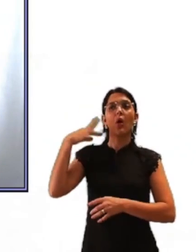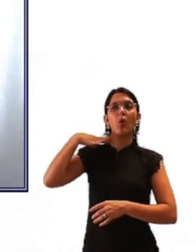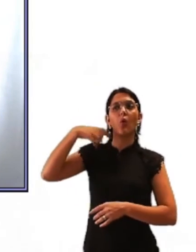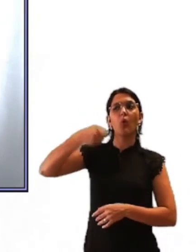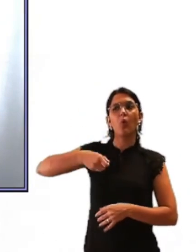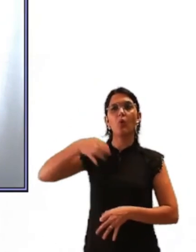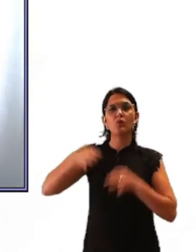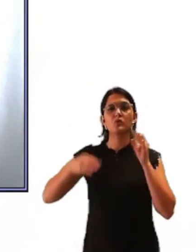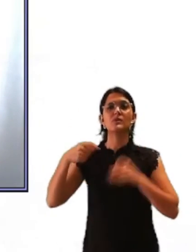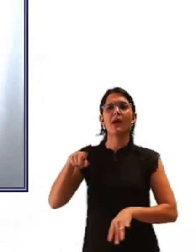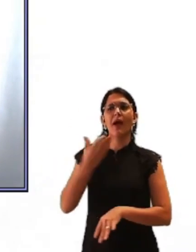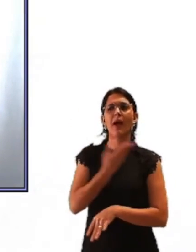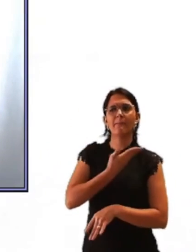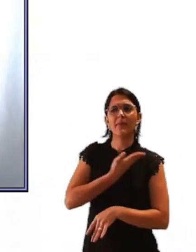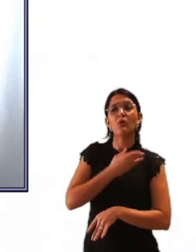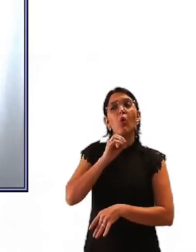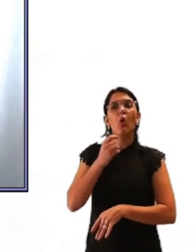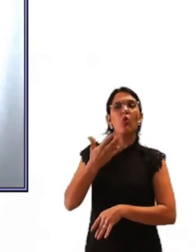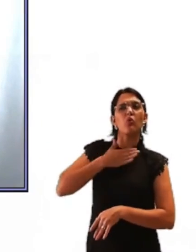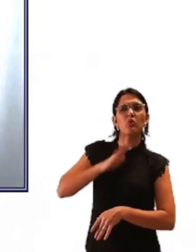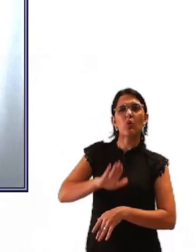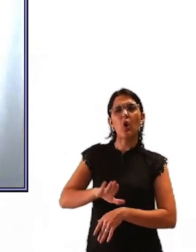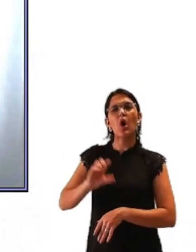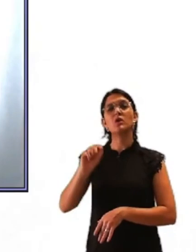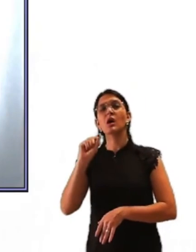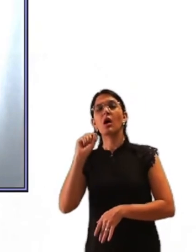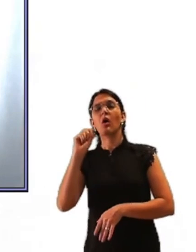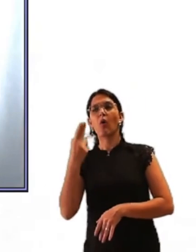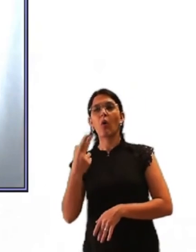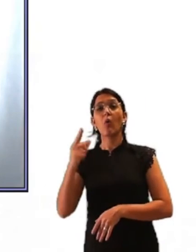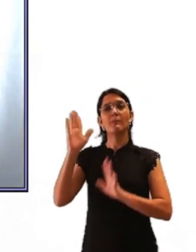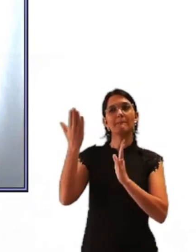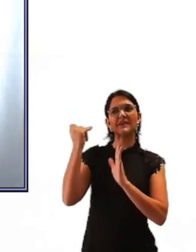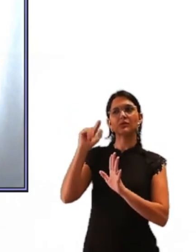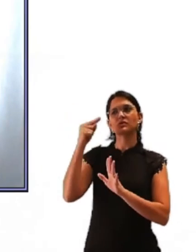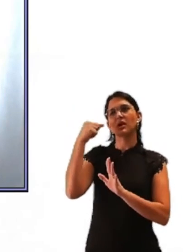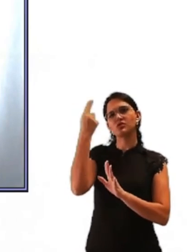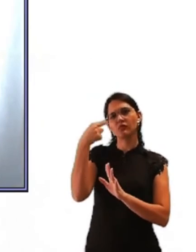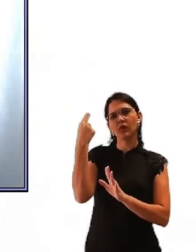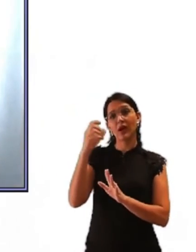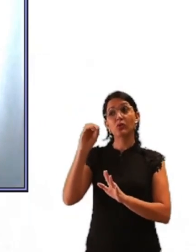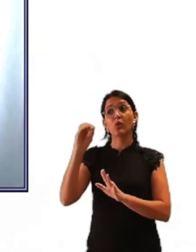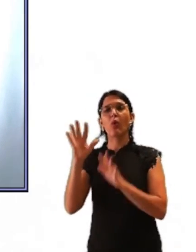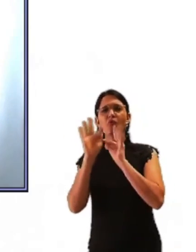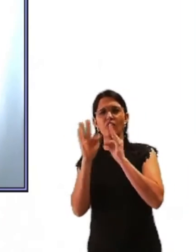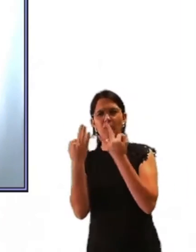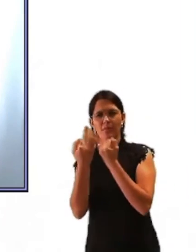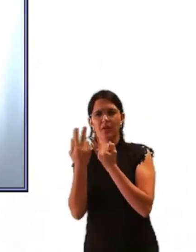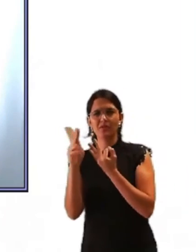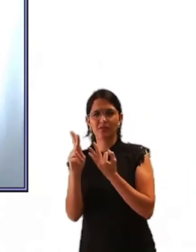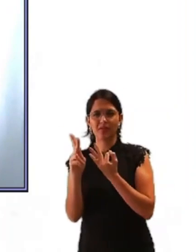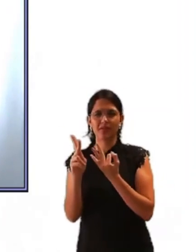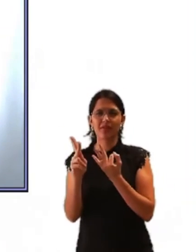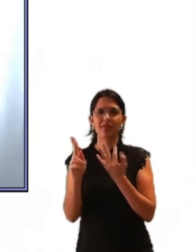o juiz é parente, né? O juiz atuou como advogado em um processo, essas situações são